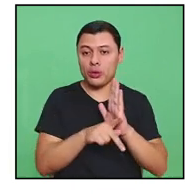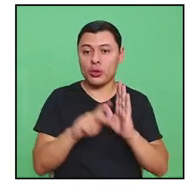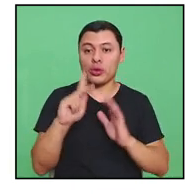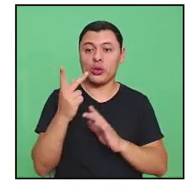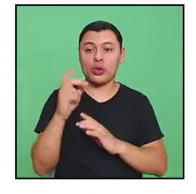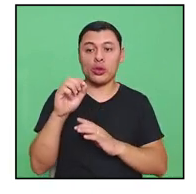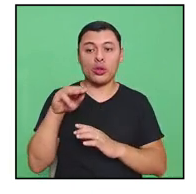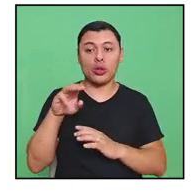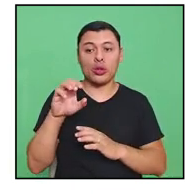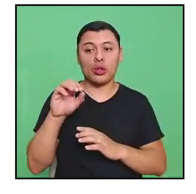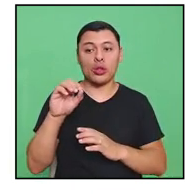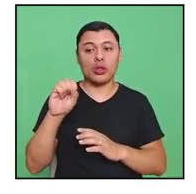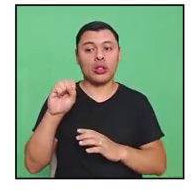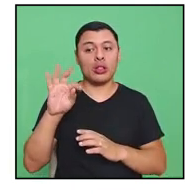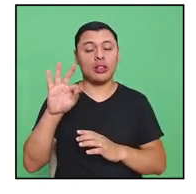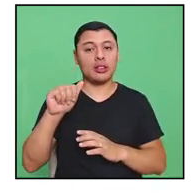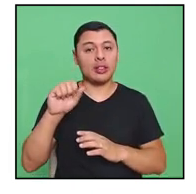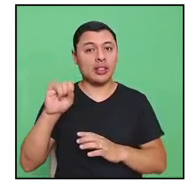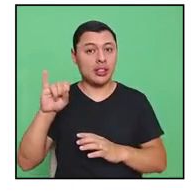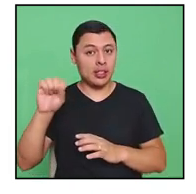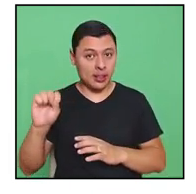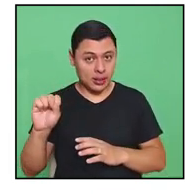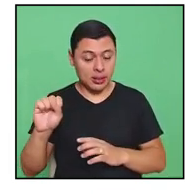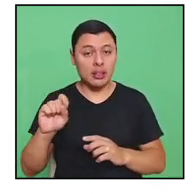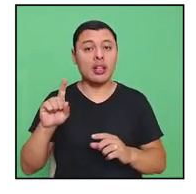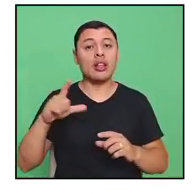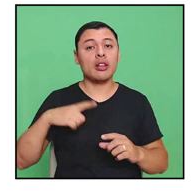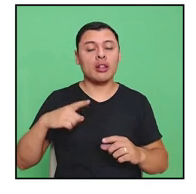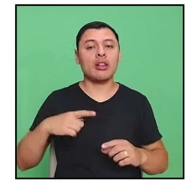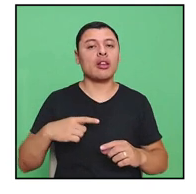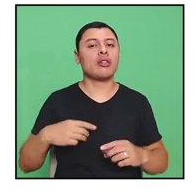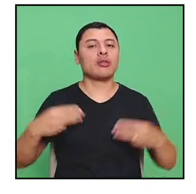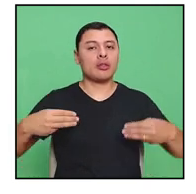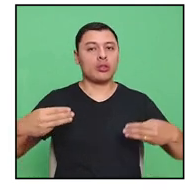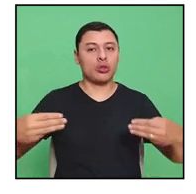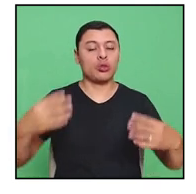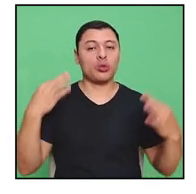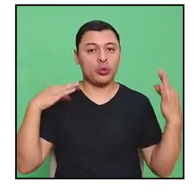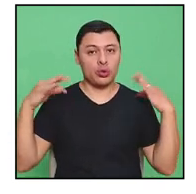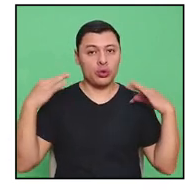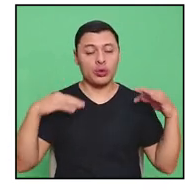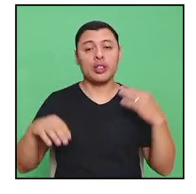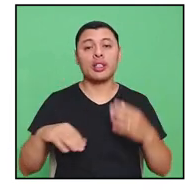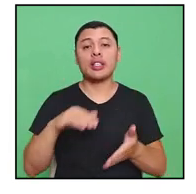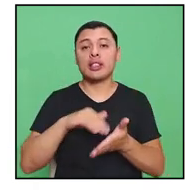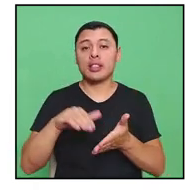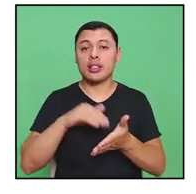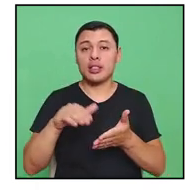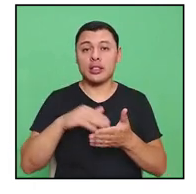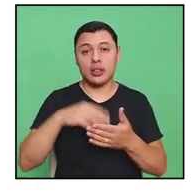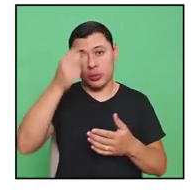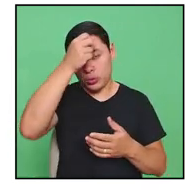Tempo, e é uma realização do Ministério do Turismo, da Secretaria Especial de Cultura,